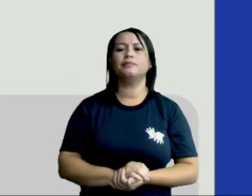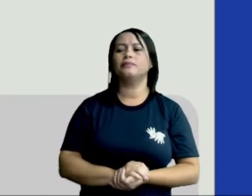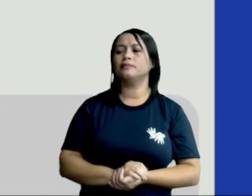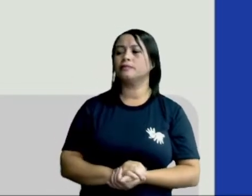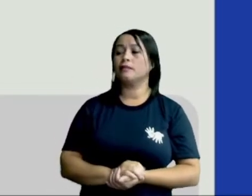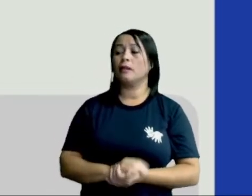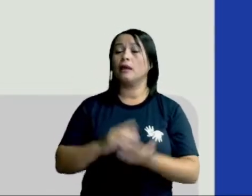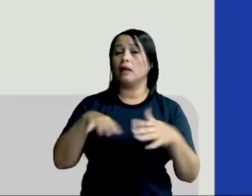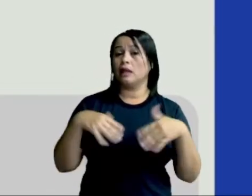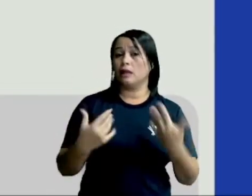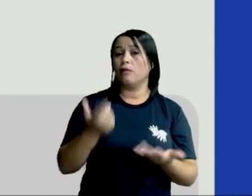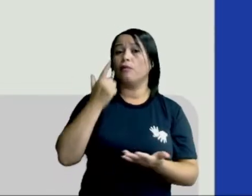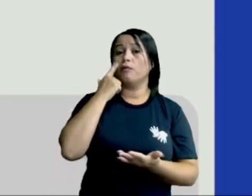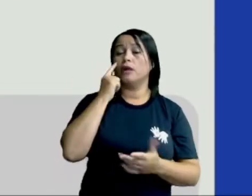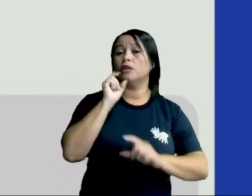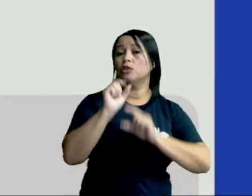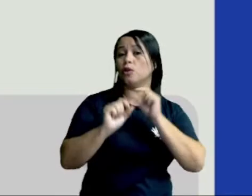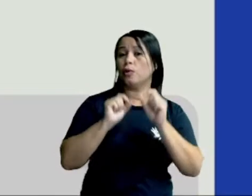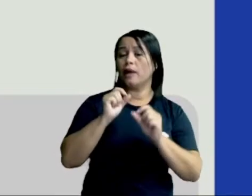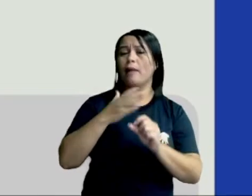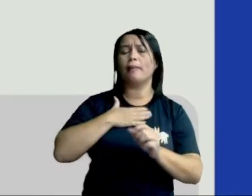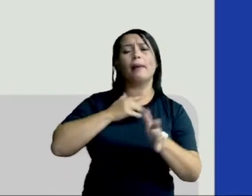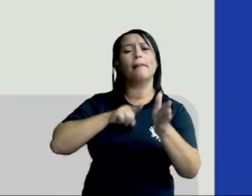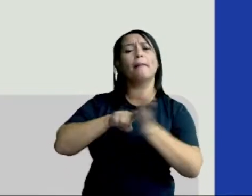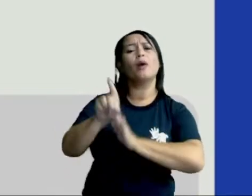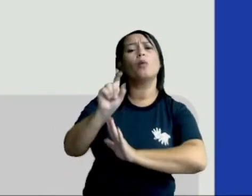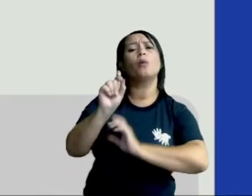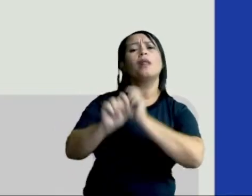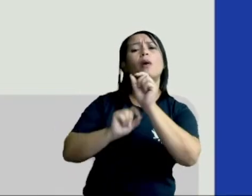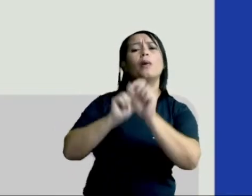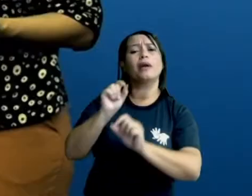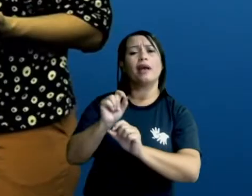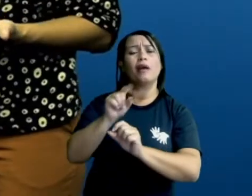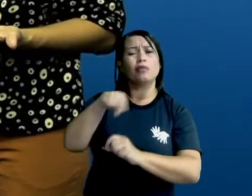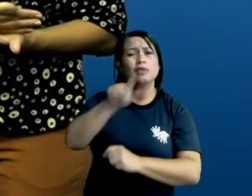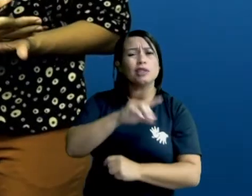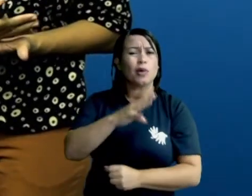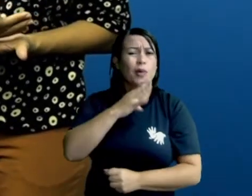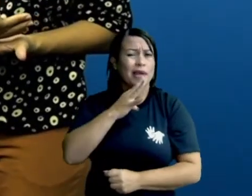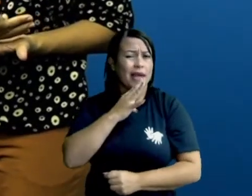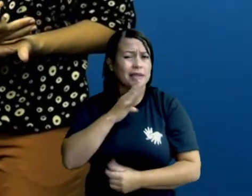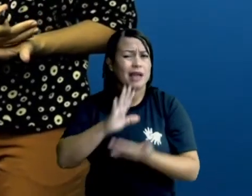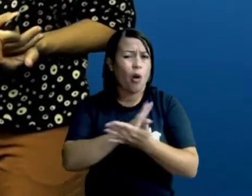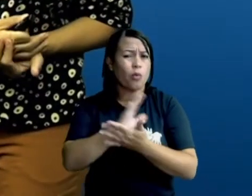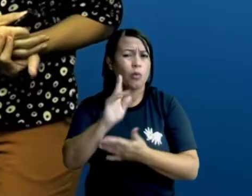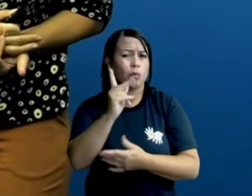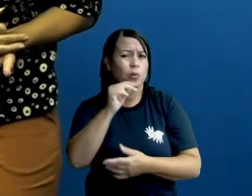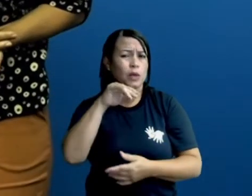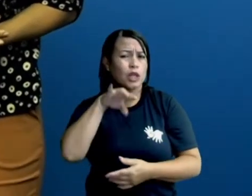bom? Então, a minha pergunta é, você conhece algum hino?